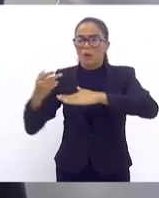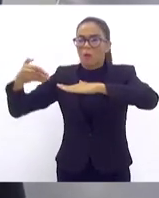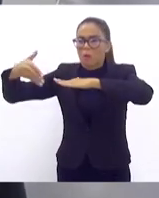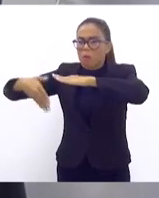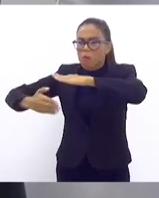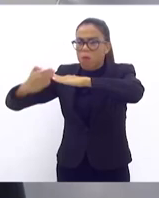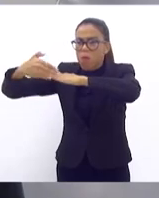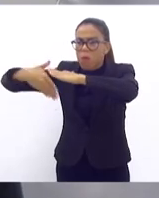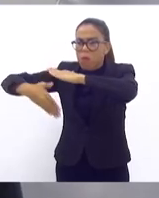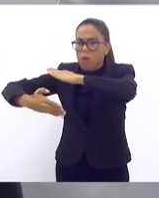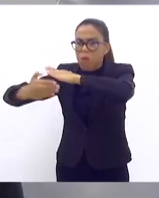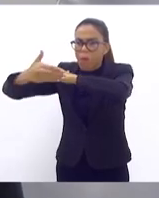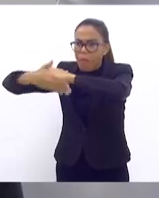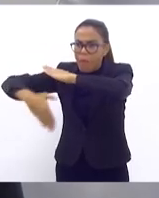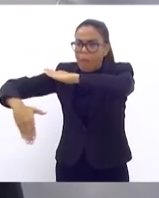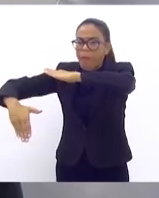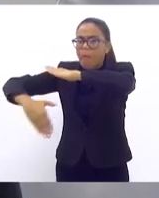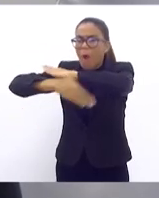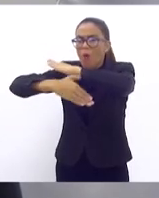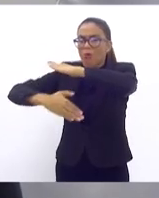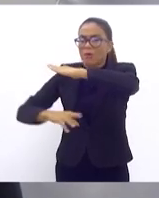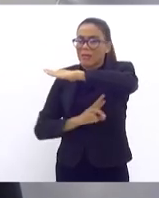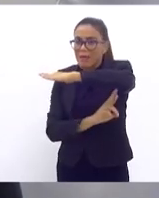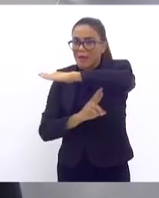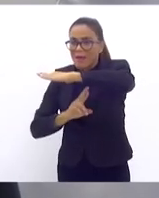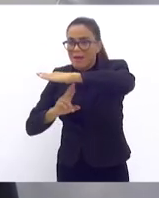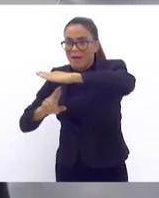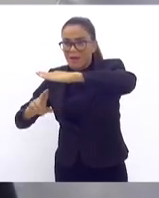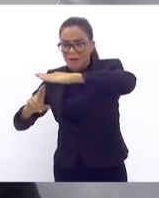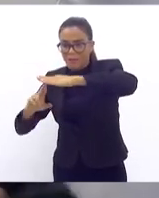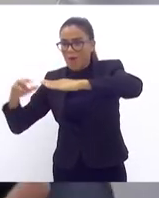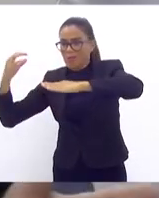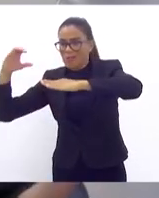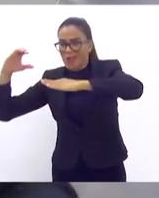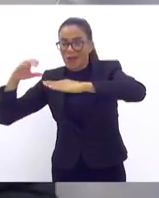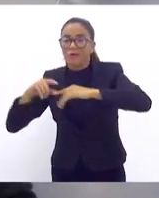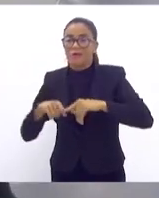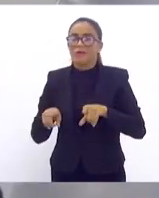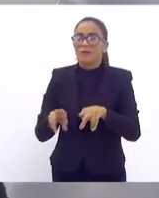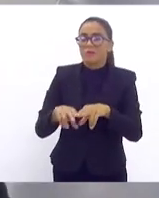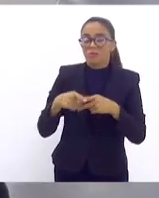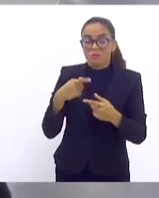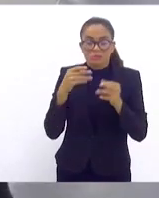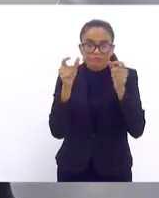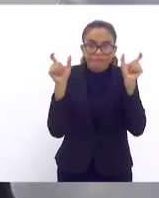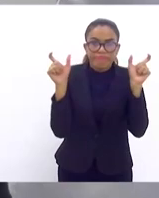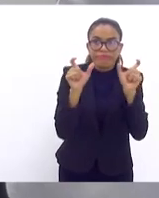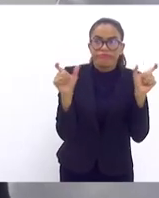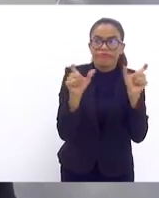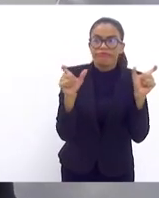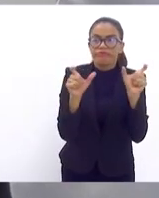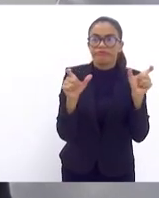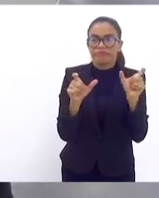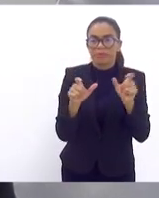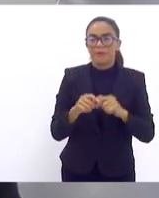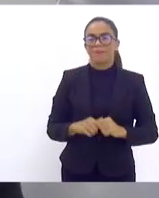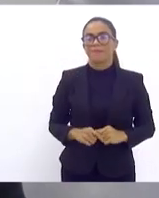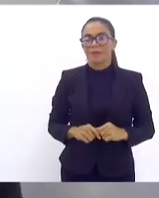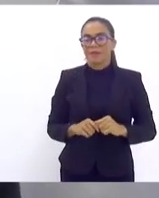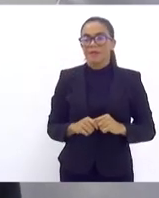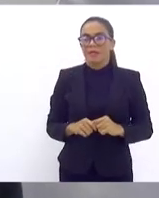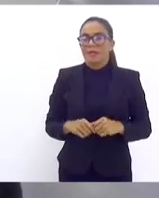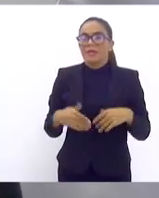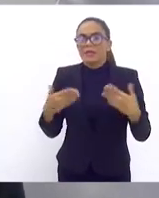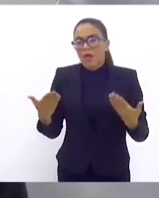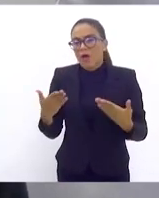de projetos de lei foram protocolados por conta da atenção especial àquele episódio da Baía de Guanabara, e esse foi mais um.